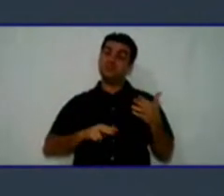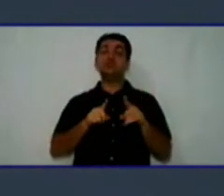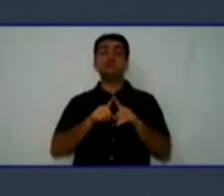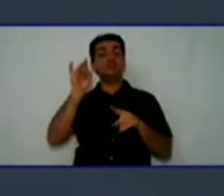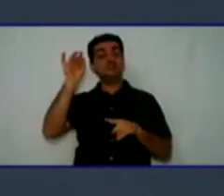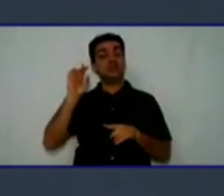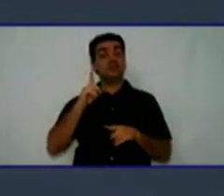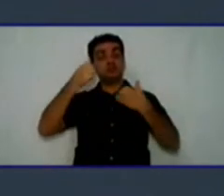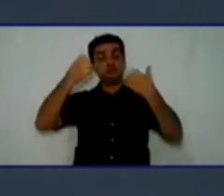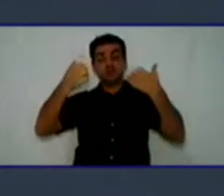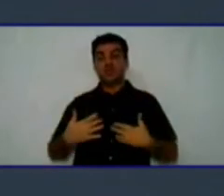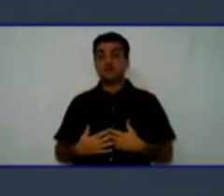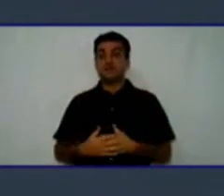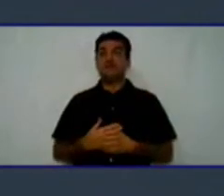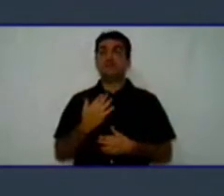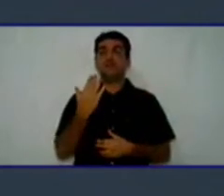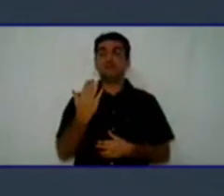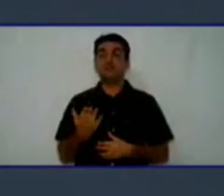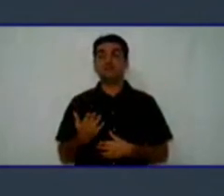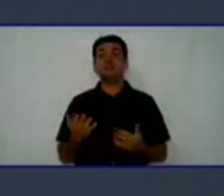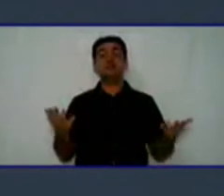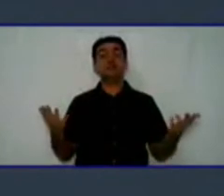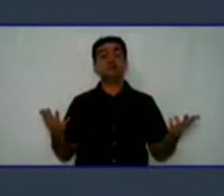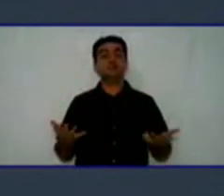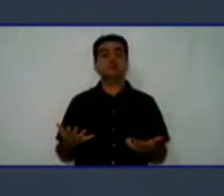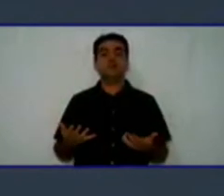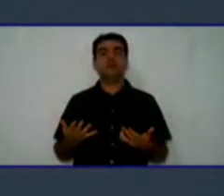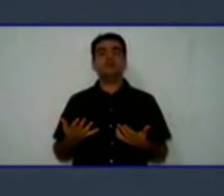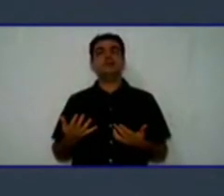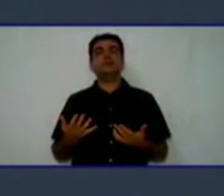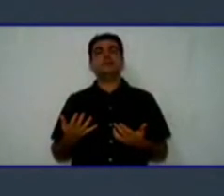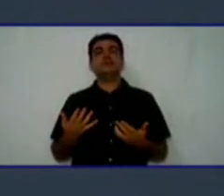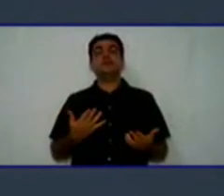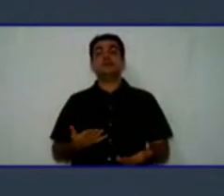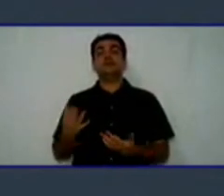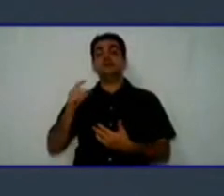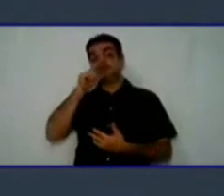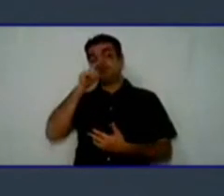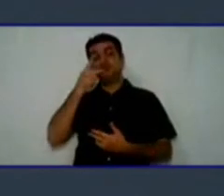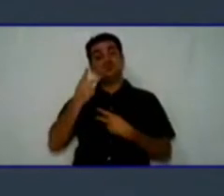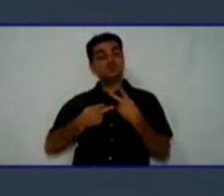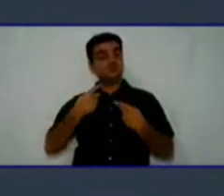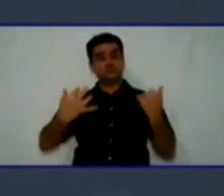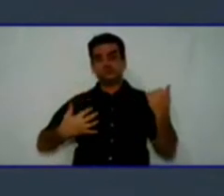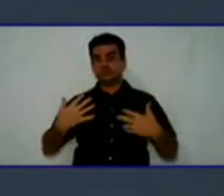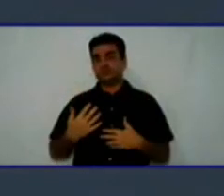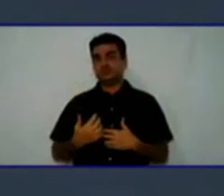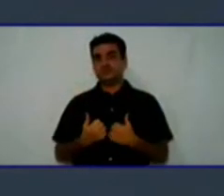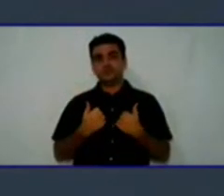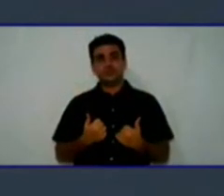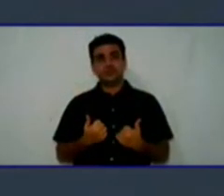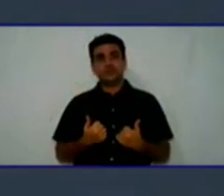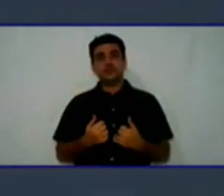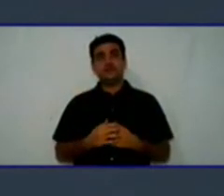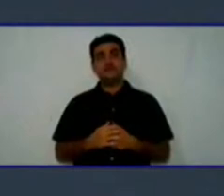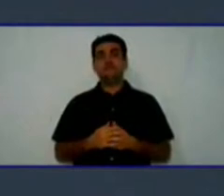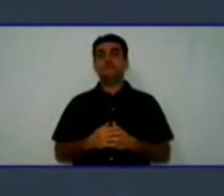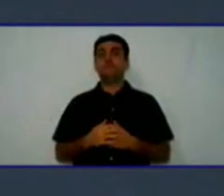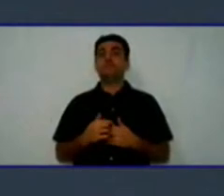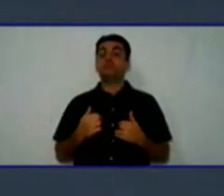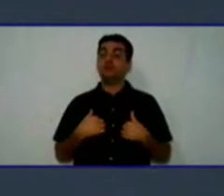destaque e diante das ponderações sempre certeiras do ministro Fachin, notável civilista,